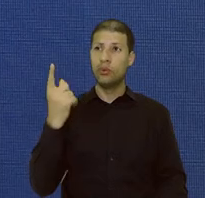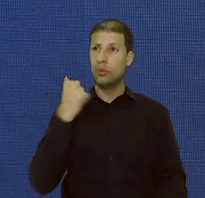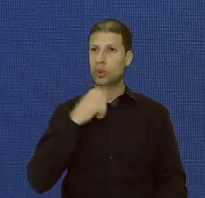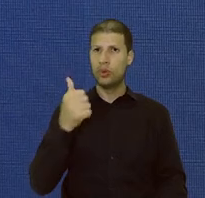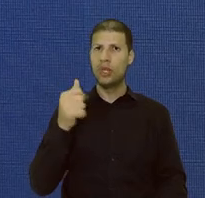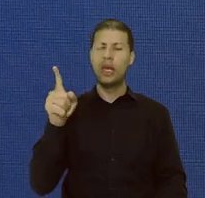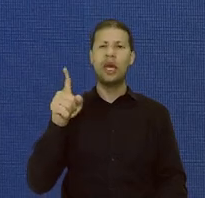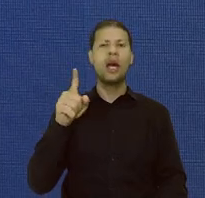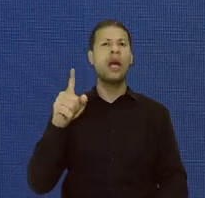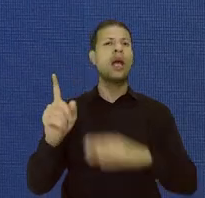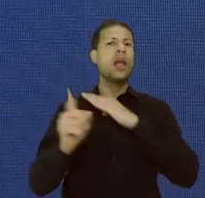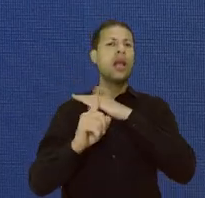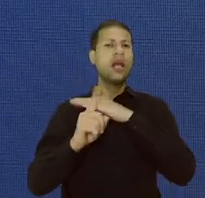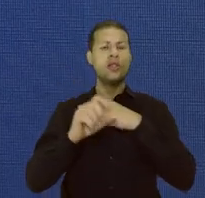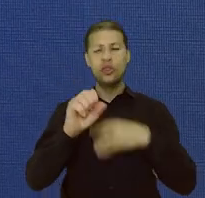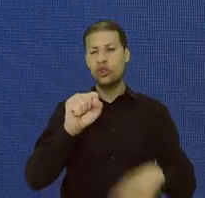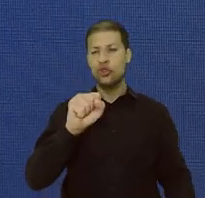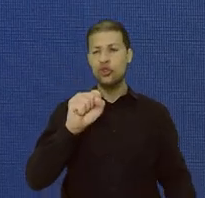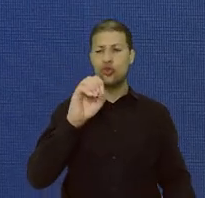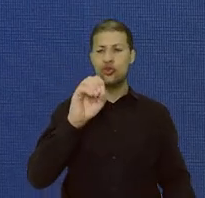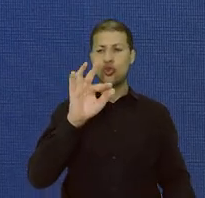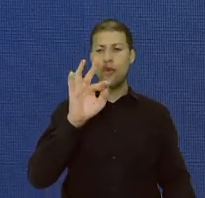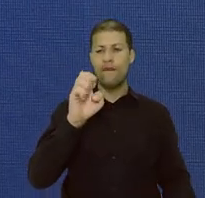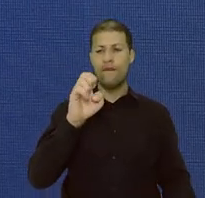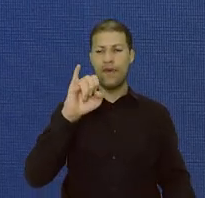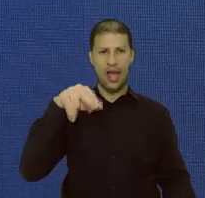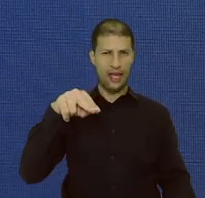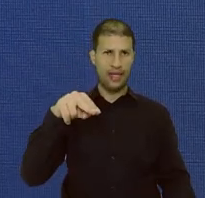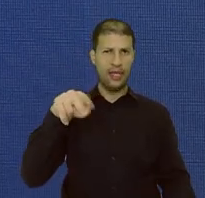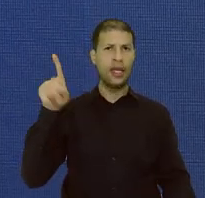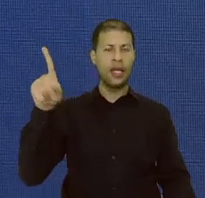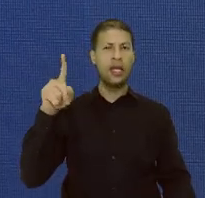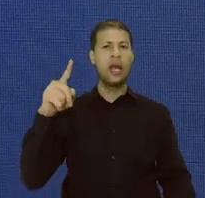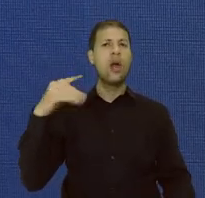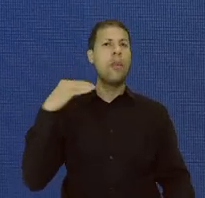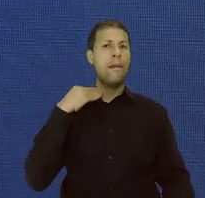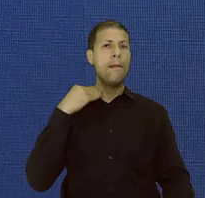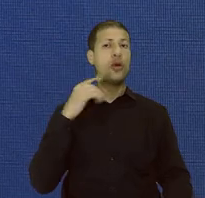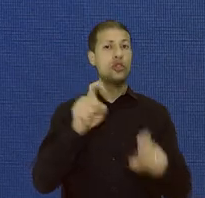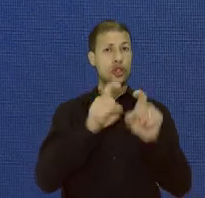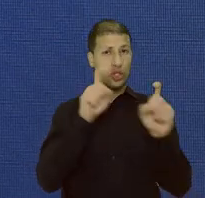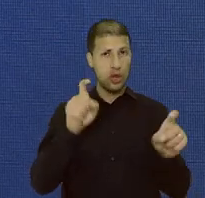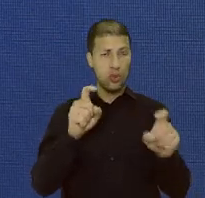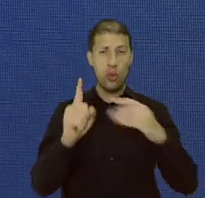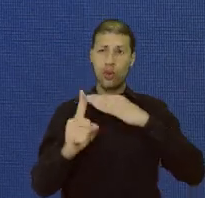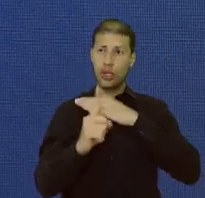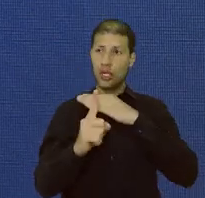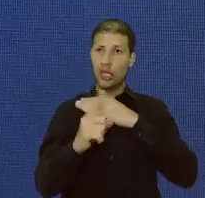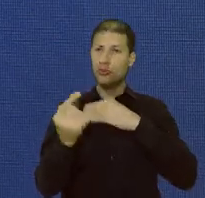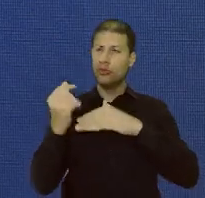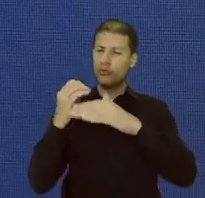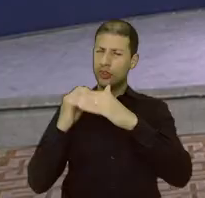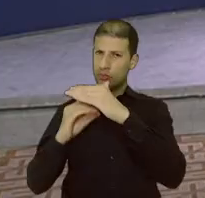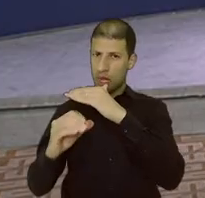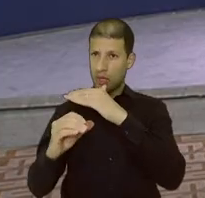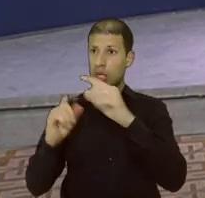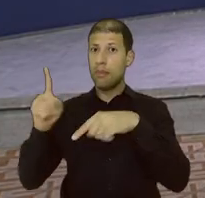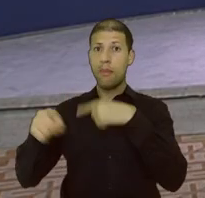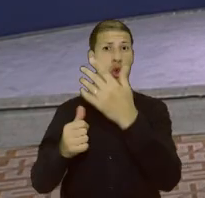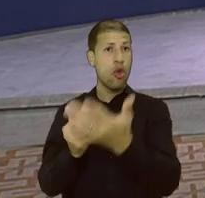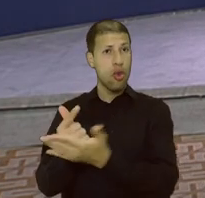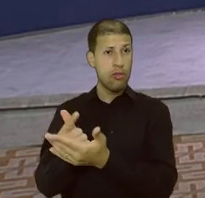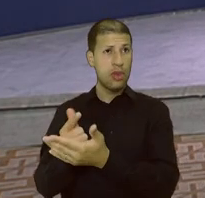faz é um banco digital né Foi de cliente para eventualmente um investimento minoritário para eventualmente uma compra e aí